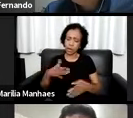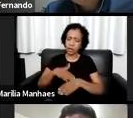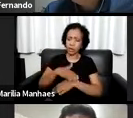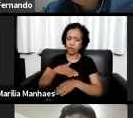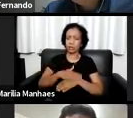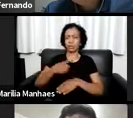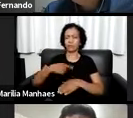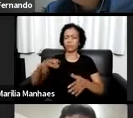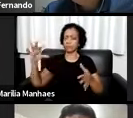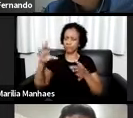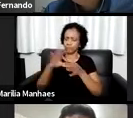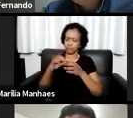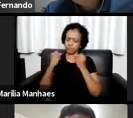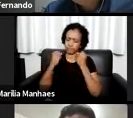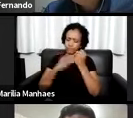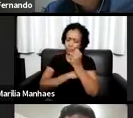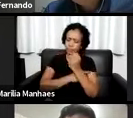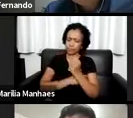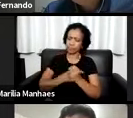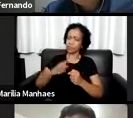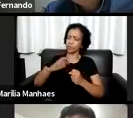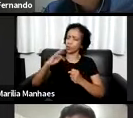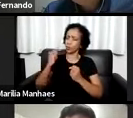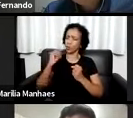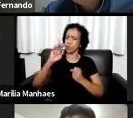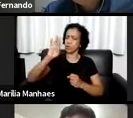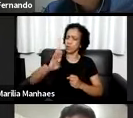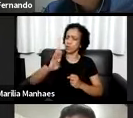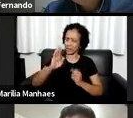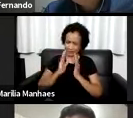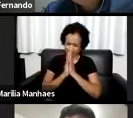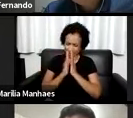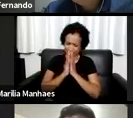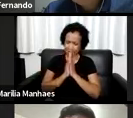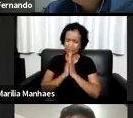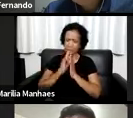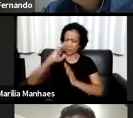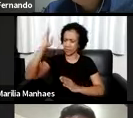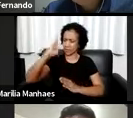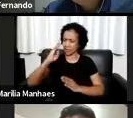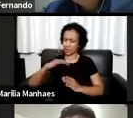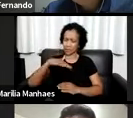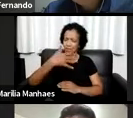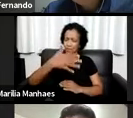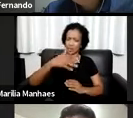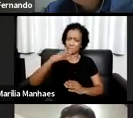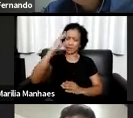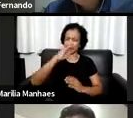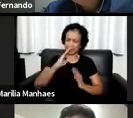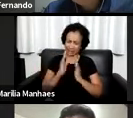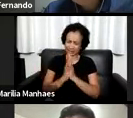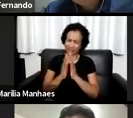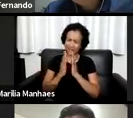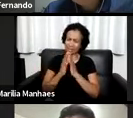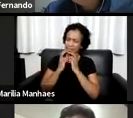as nossas vozes, todo o povo batista, no Brasil e fora do Brasil, clama ao